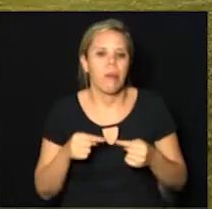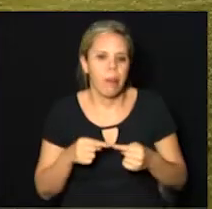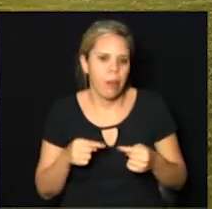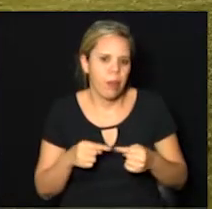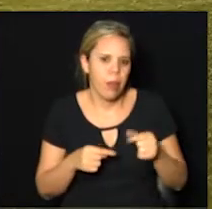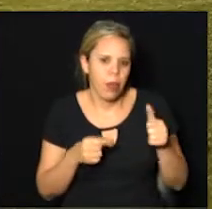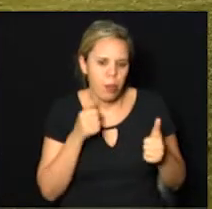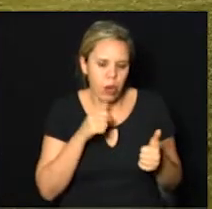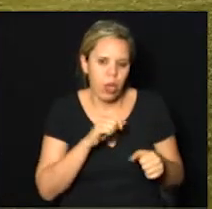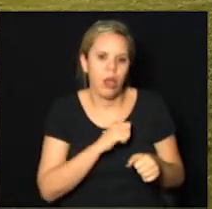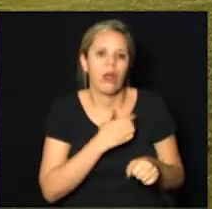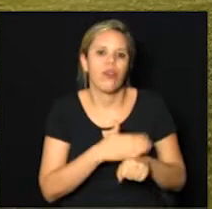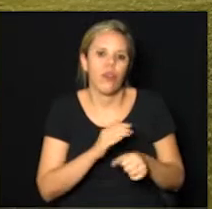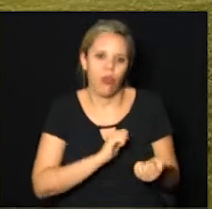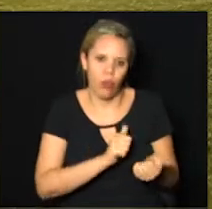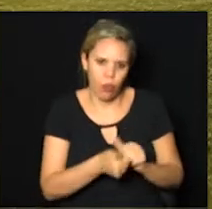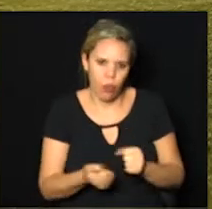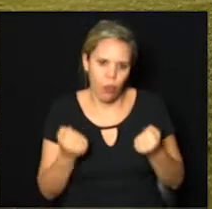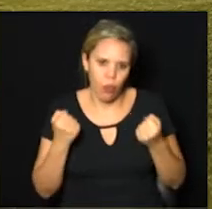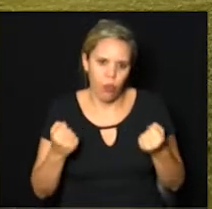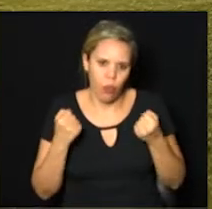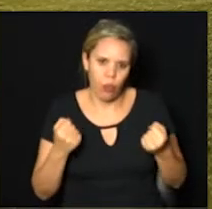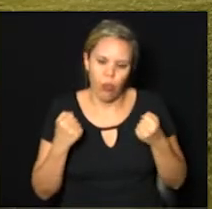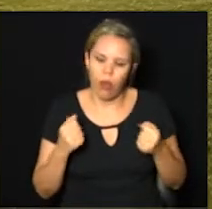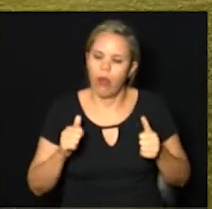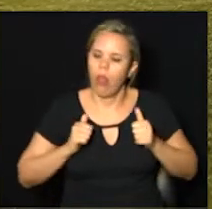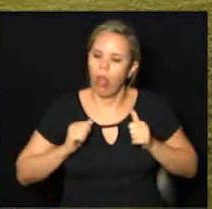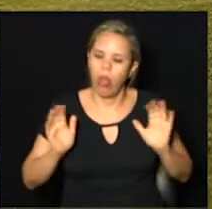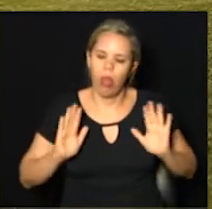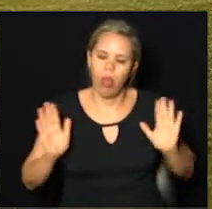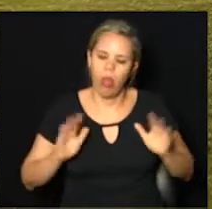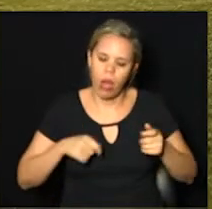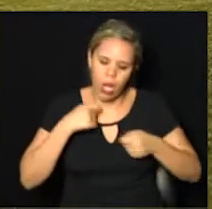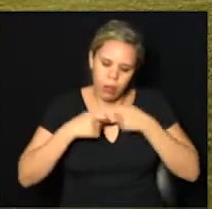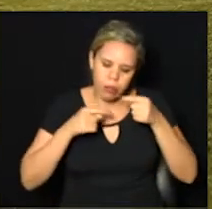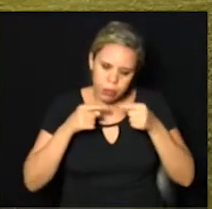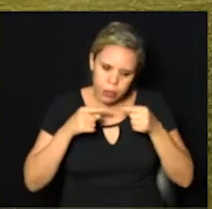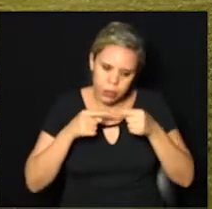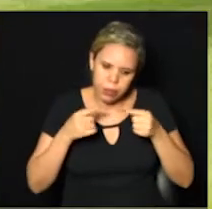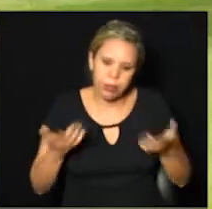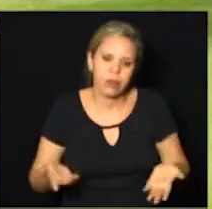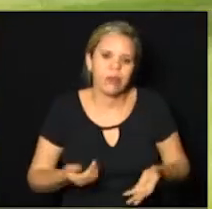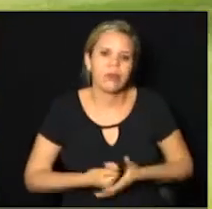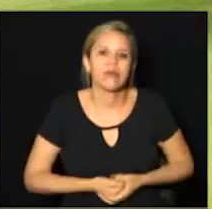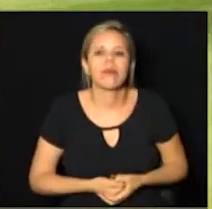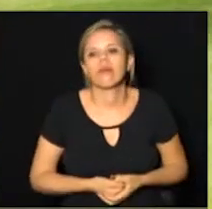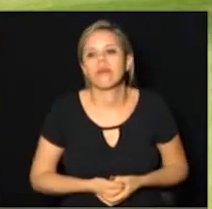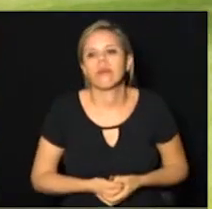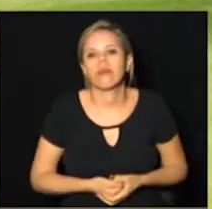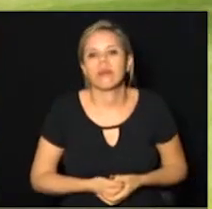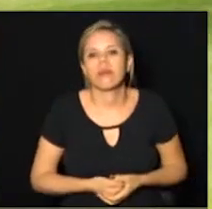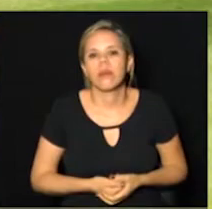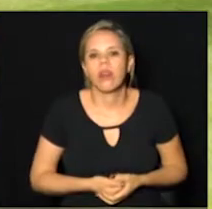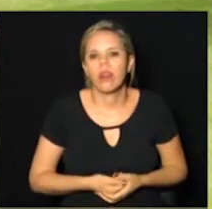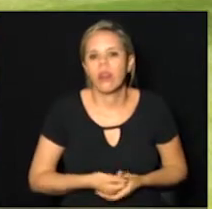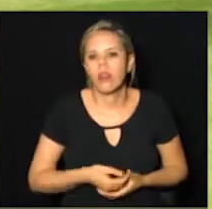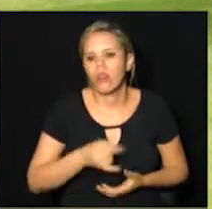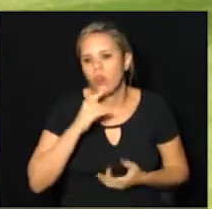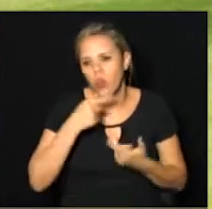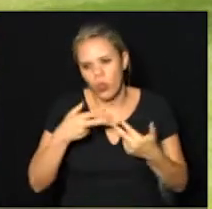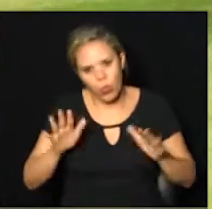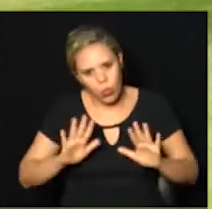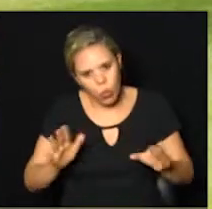pratica atividade física, não é sedentária, que tem uma alimentação correta, não ingere álcool em excesso,